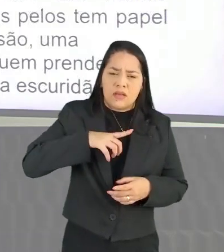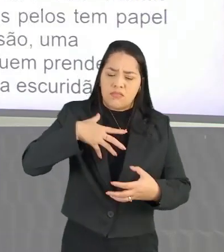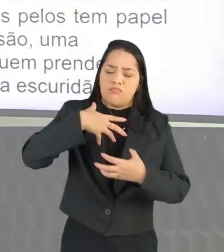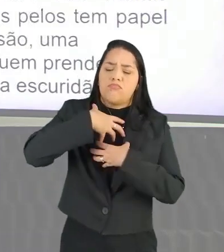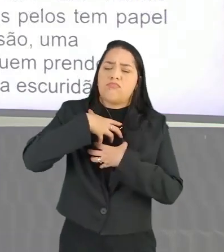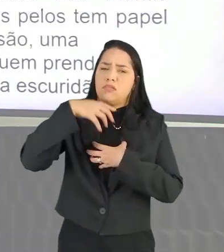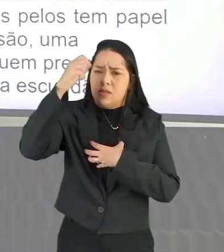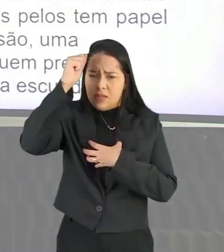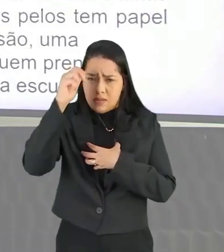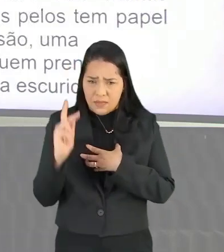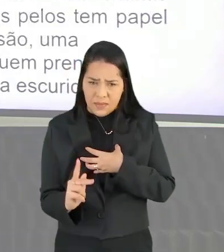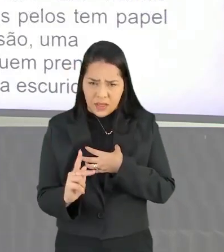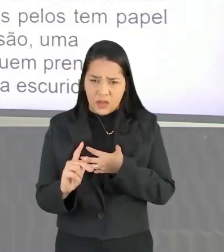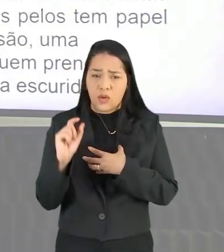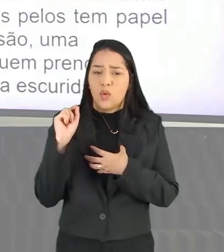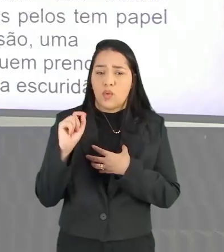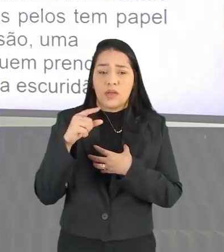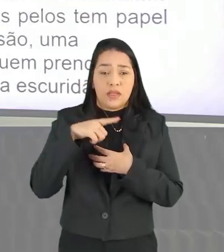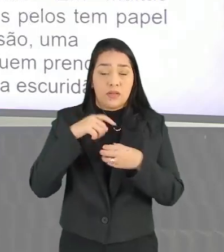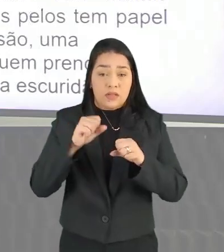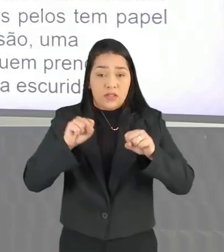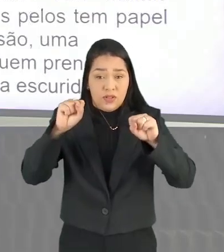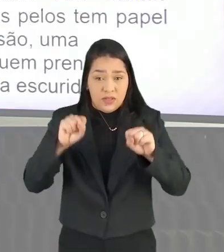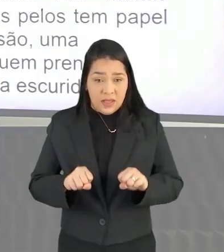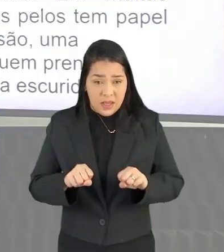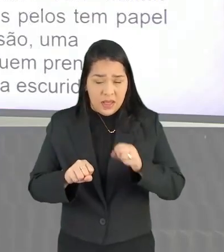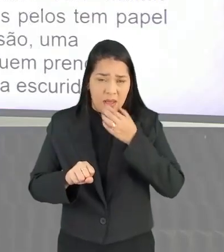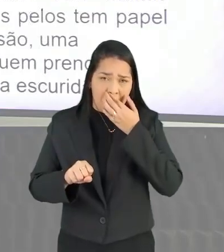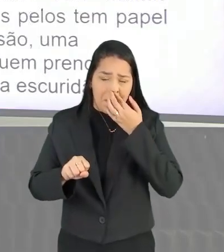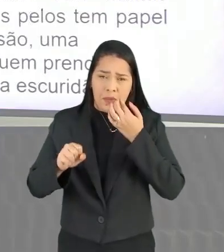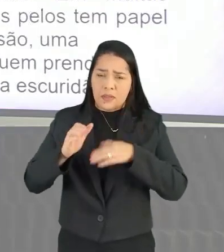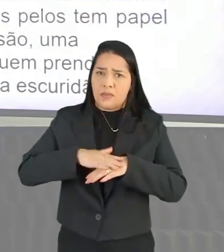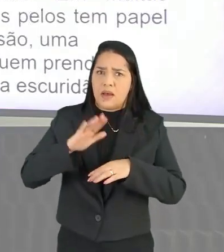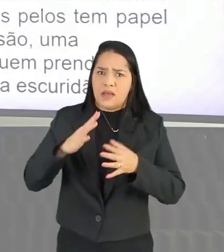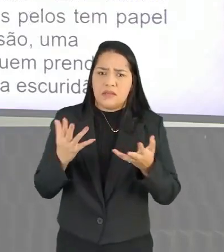mais aguçado. Na verdade, elas têm um dos sistemas